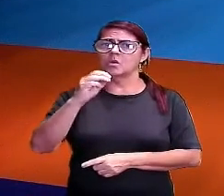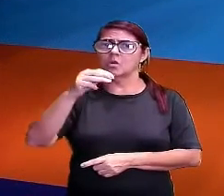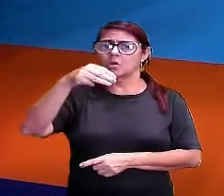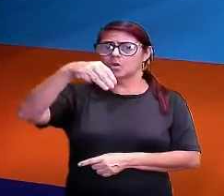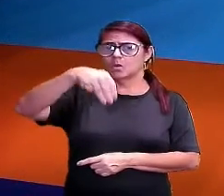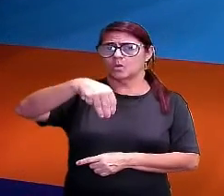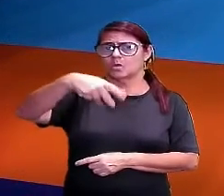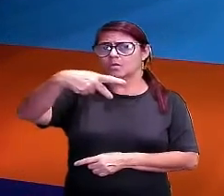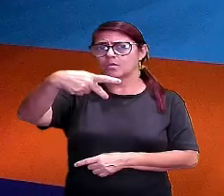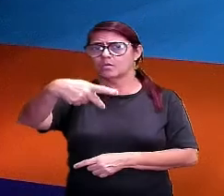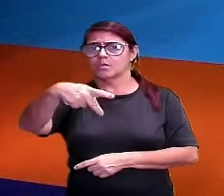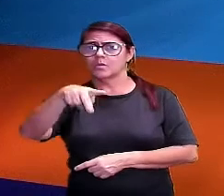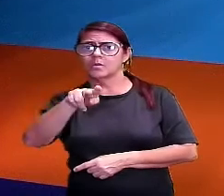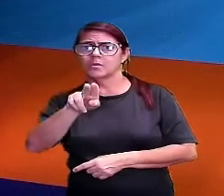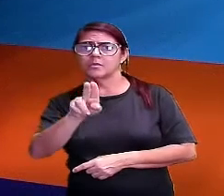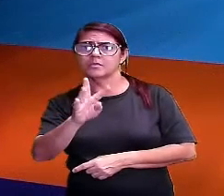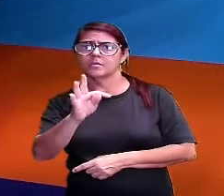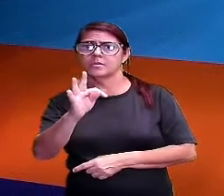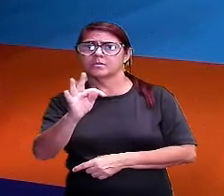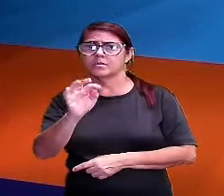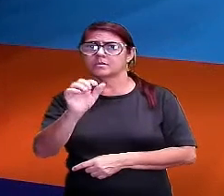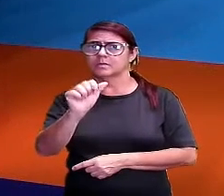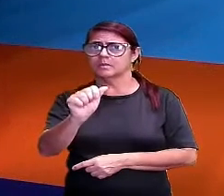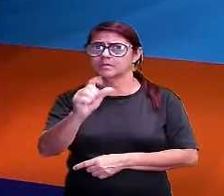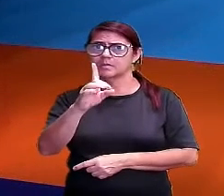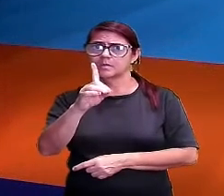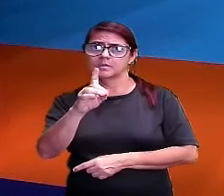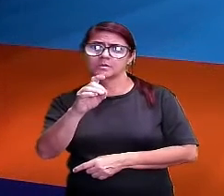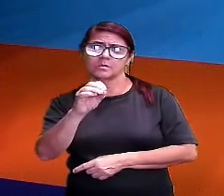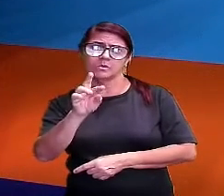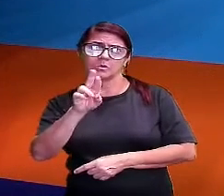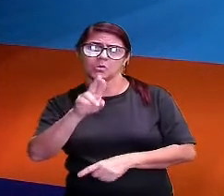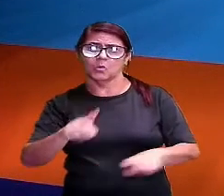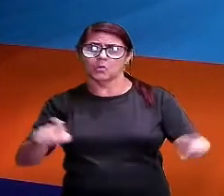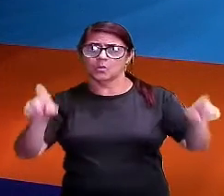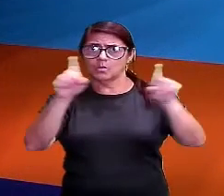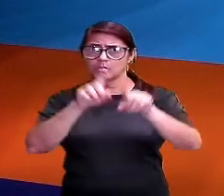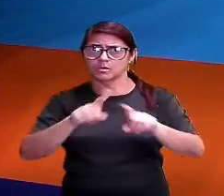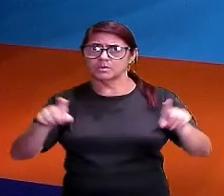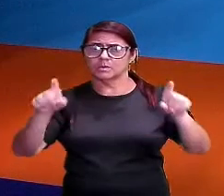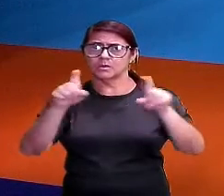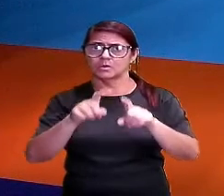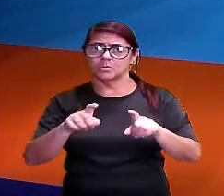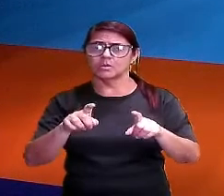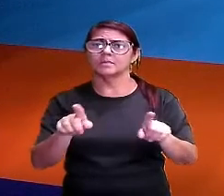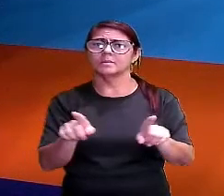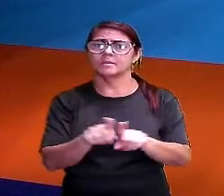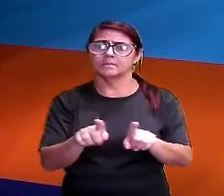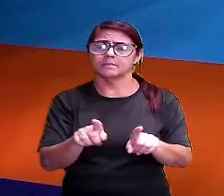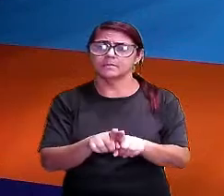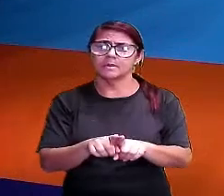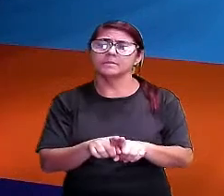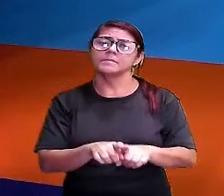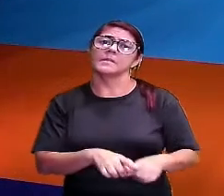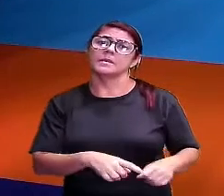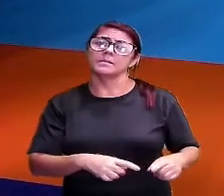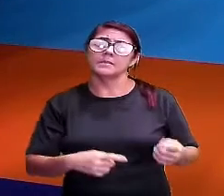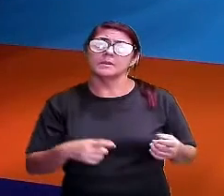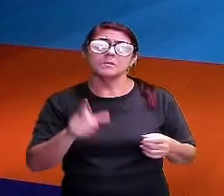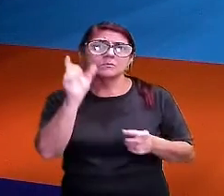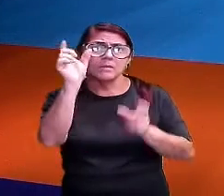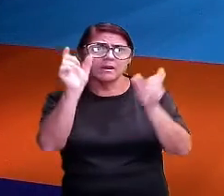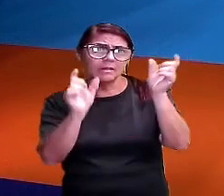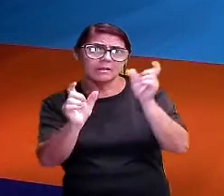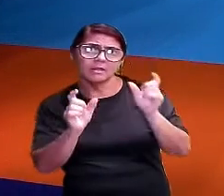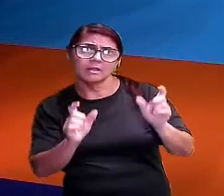computador. Temos também para o berimbau e para empada. Então, quando